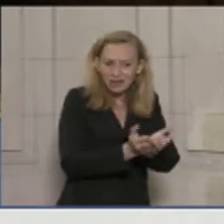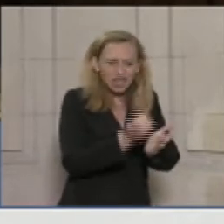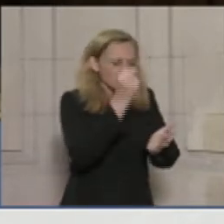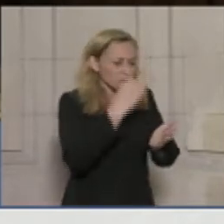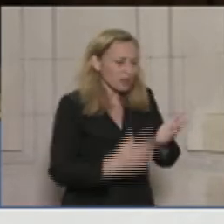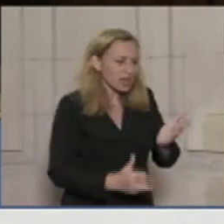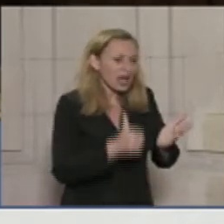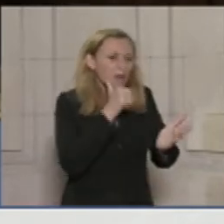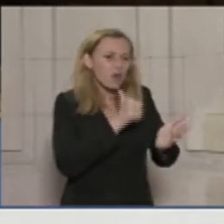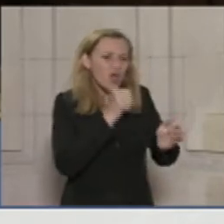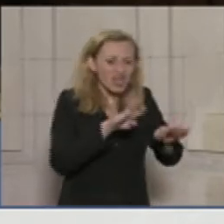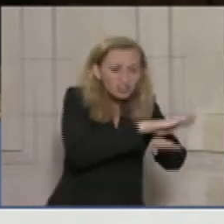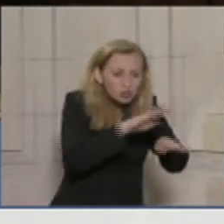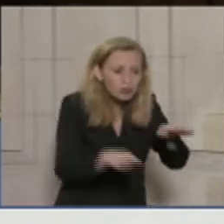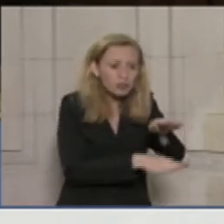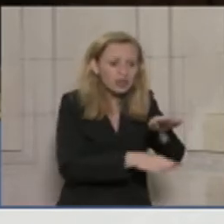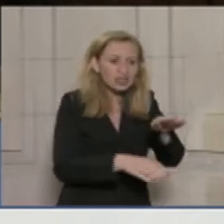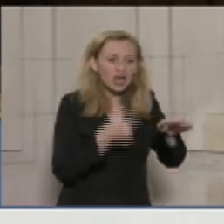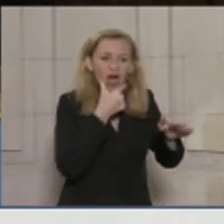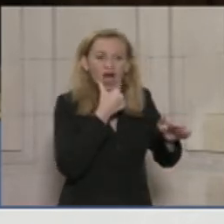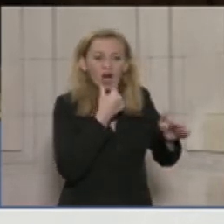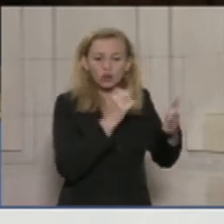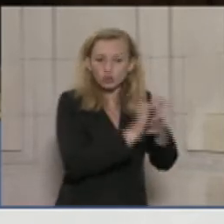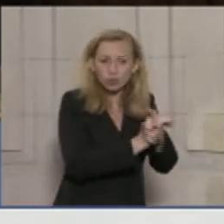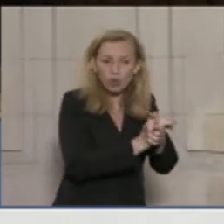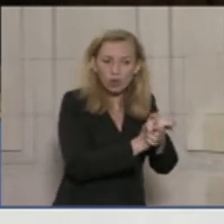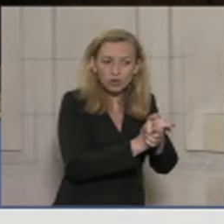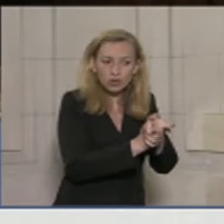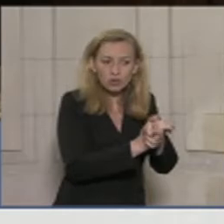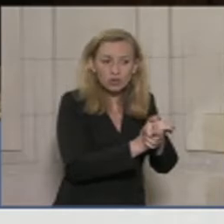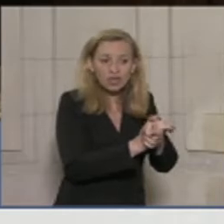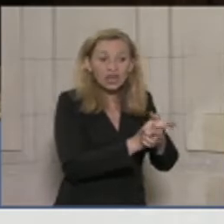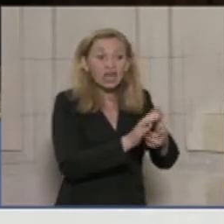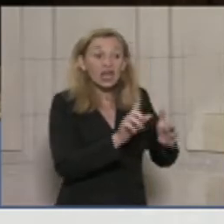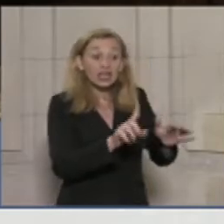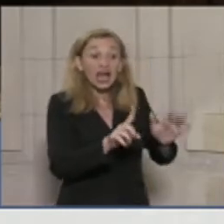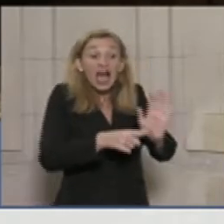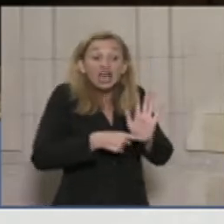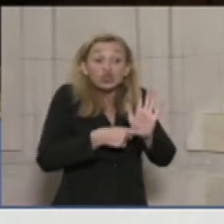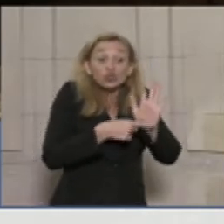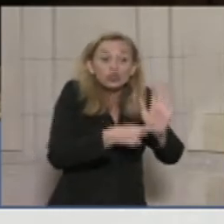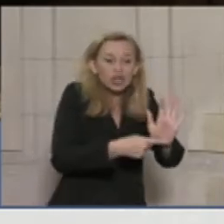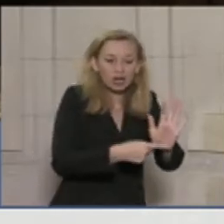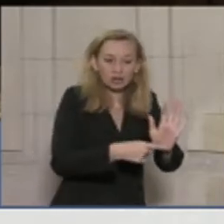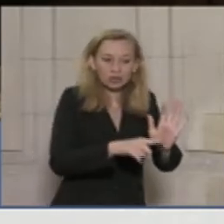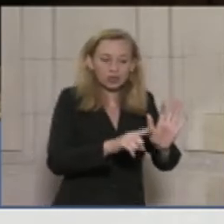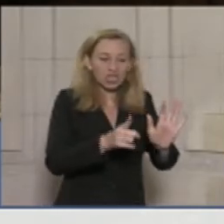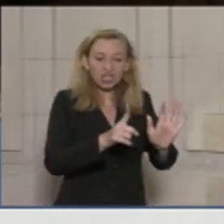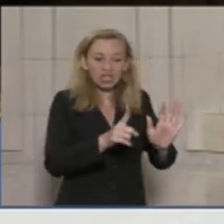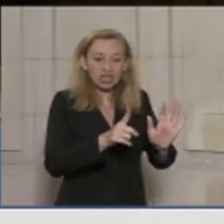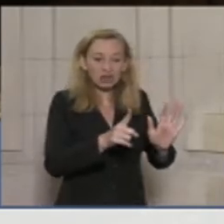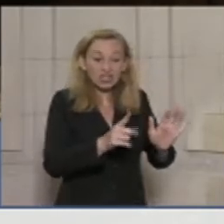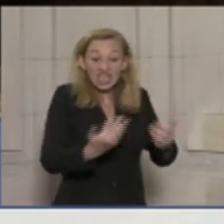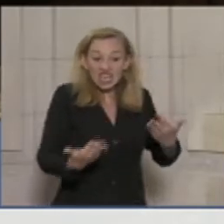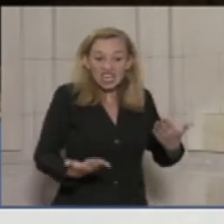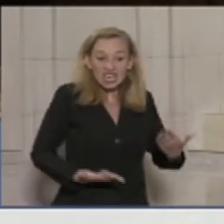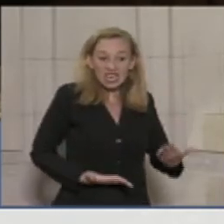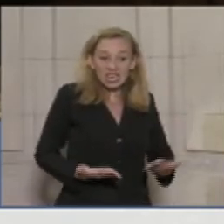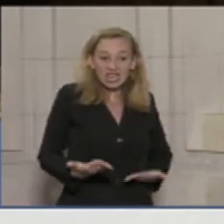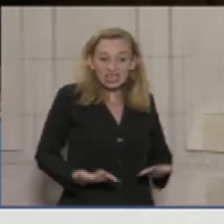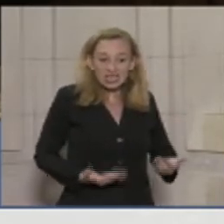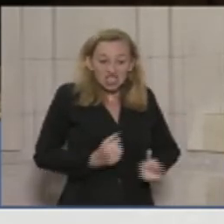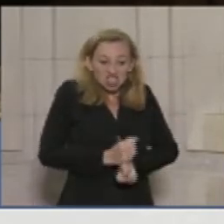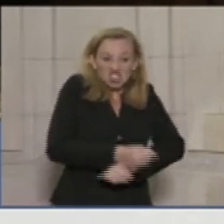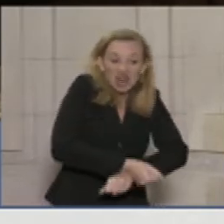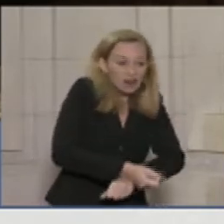como parceira, mas não como capacho. Eu sempre costumo dizer isso para as mulheres. A mulher é companheira, parceira, é amiga.